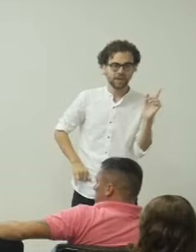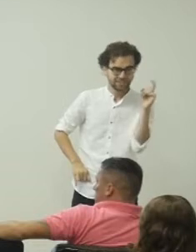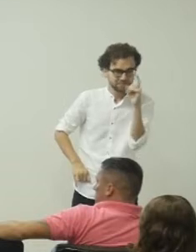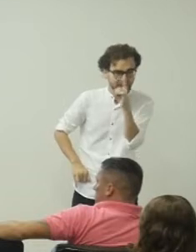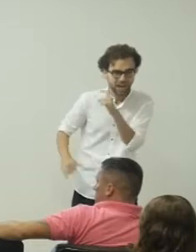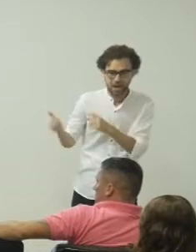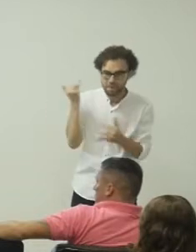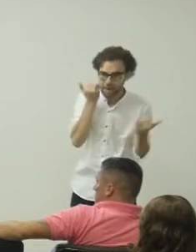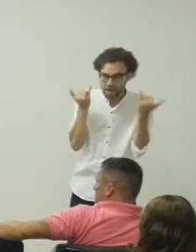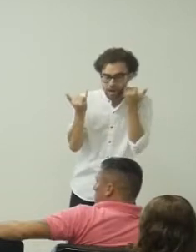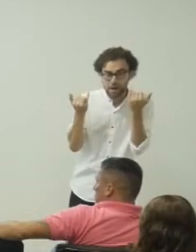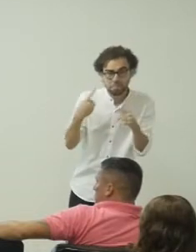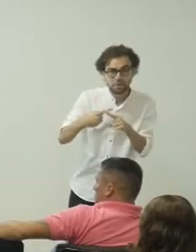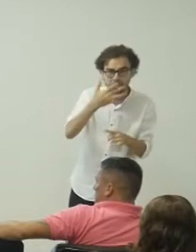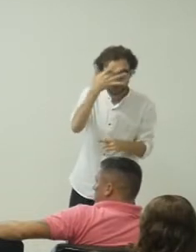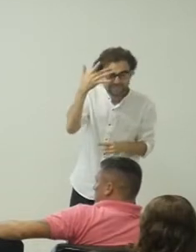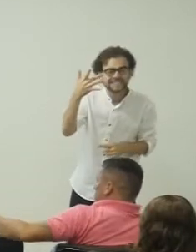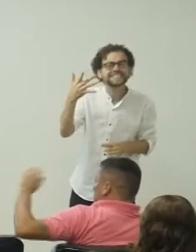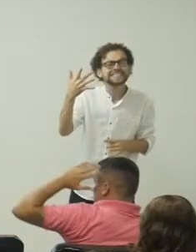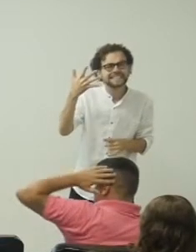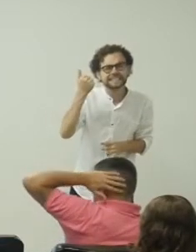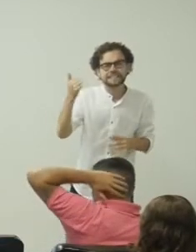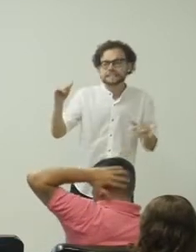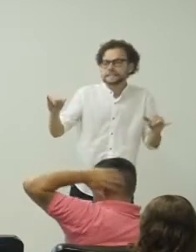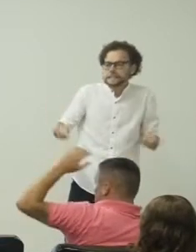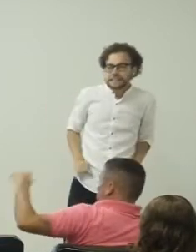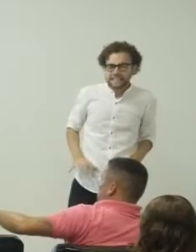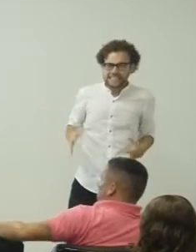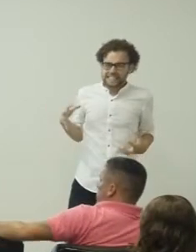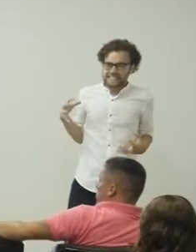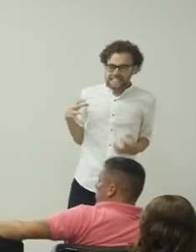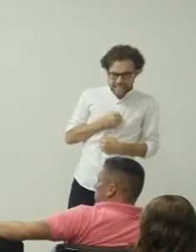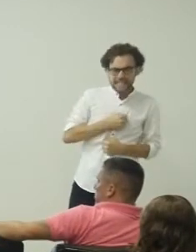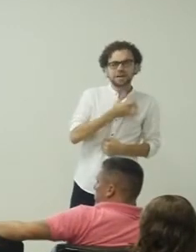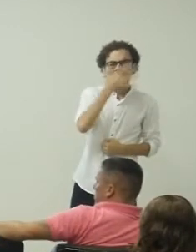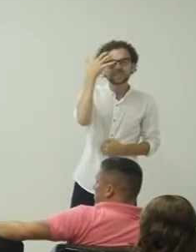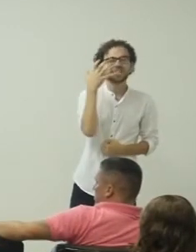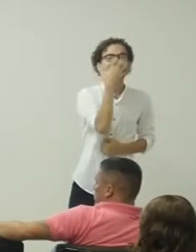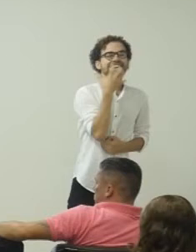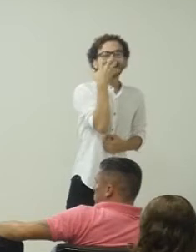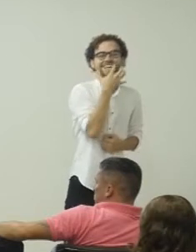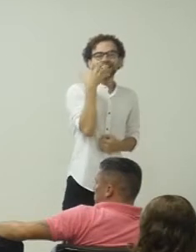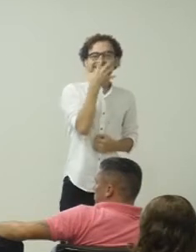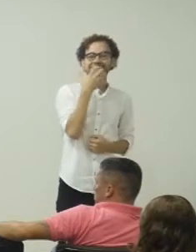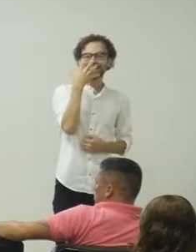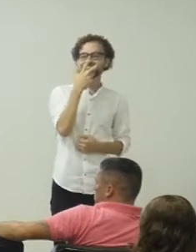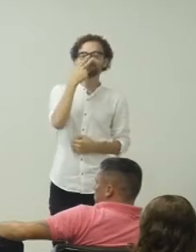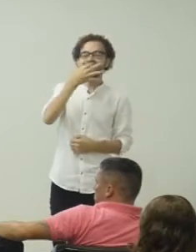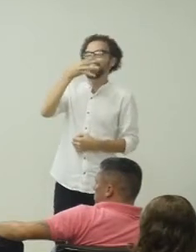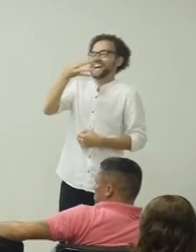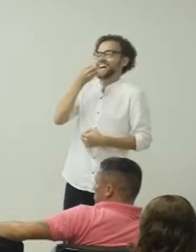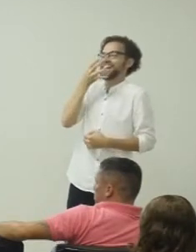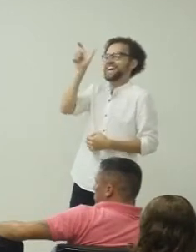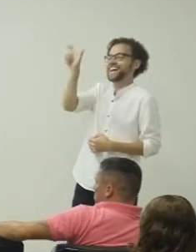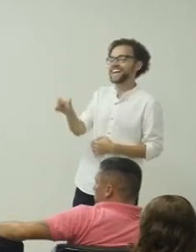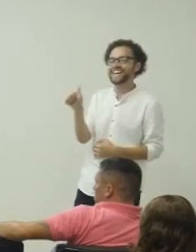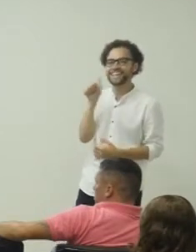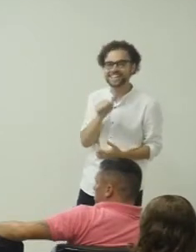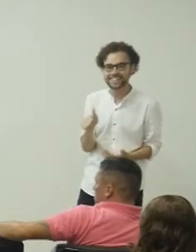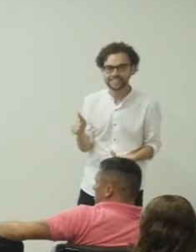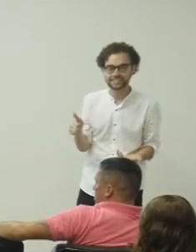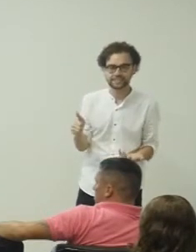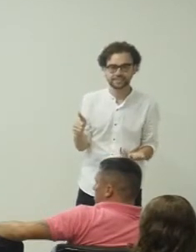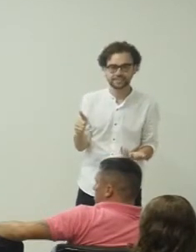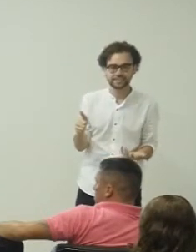Difícil ouvir isso, né? Porque a pessoa sabe o quanto nos machuca e ela canta, ela comemora, como se fosse um elogio à mulher, como se ele estivesse fazendo